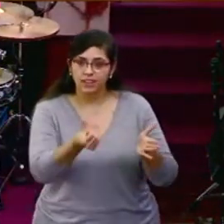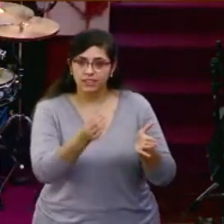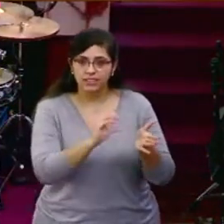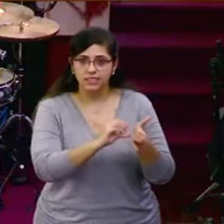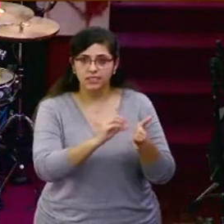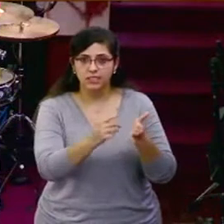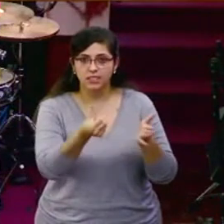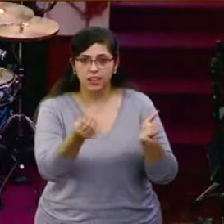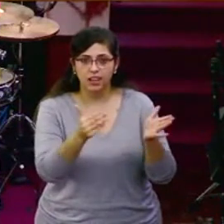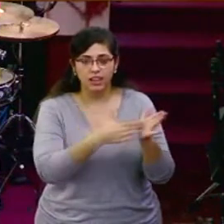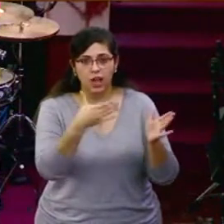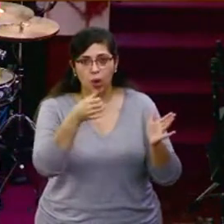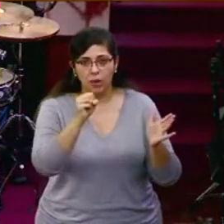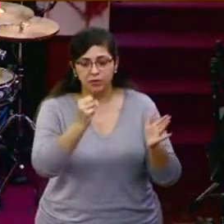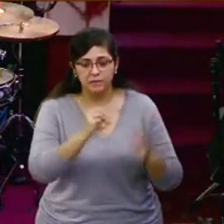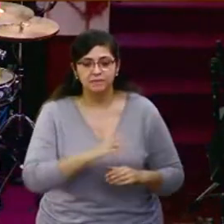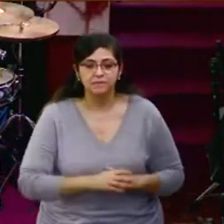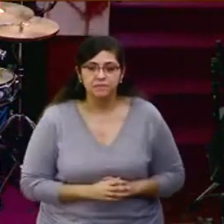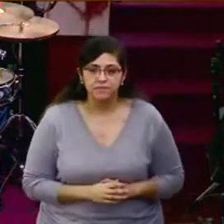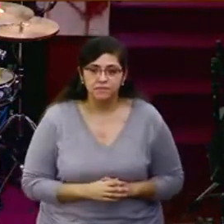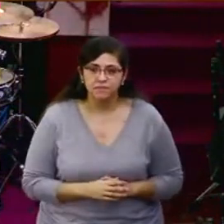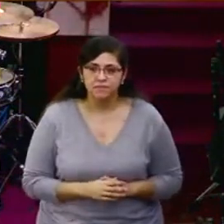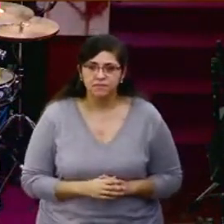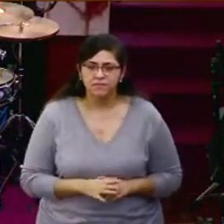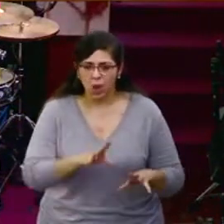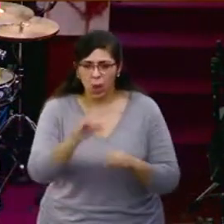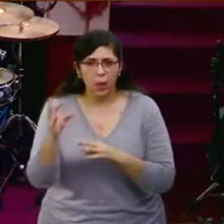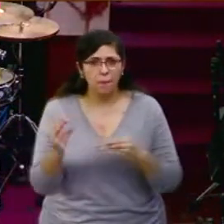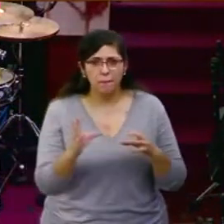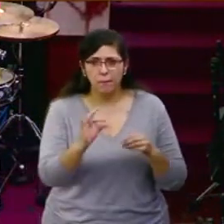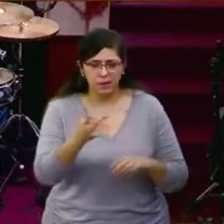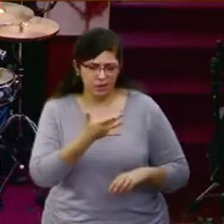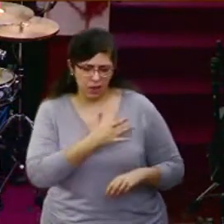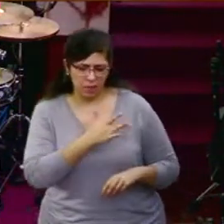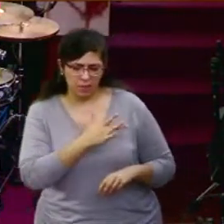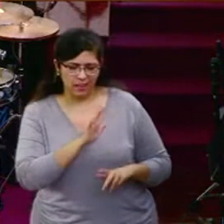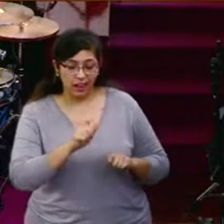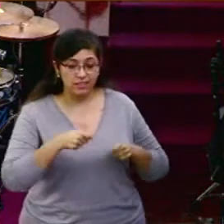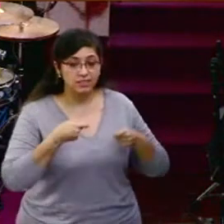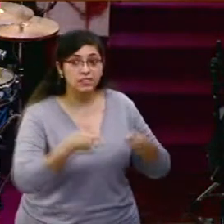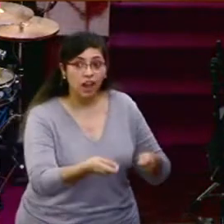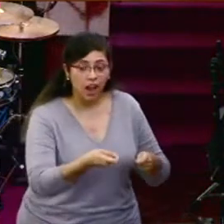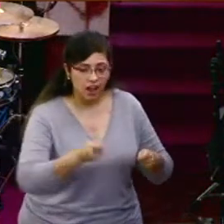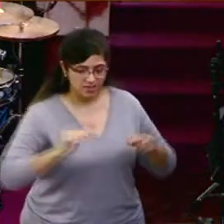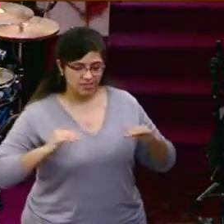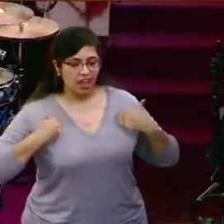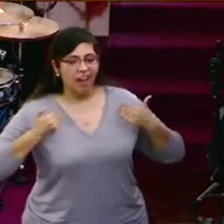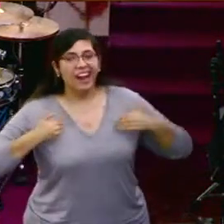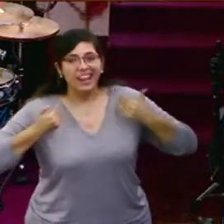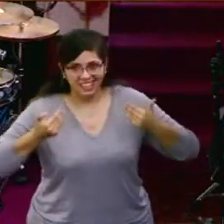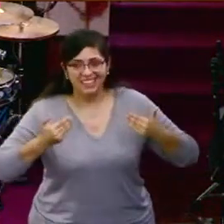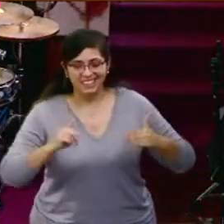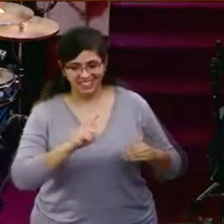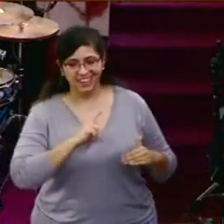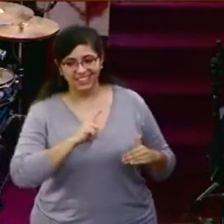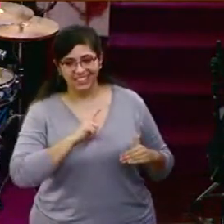de fato grande fonte de lucro e a piedade com o contentamento porque nada